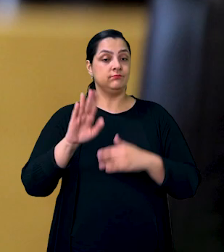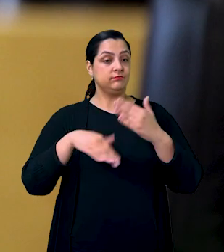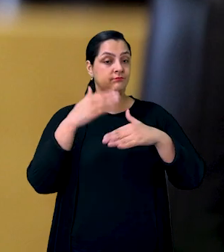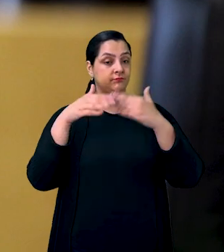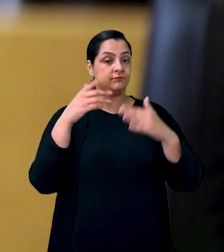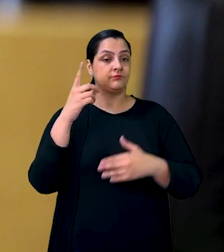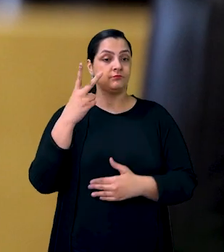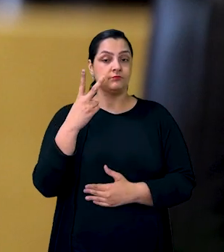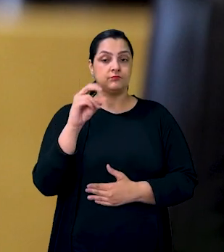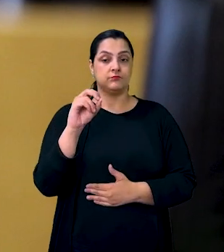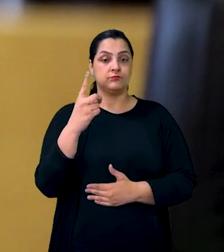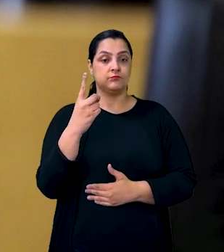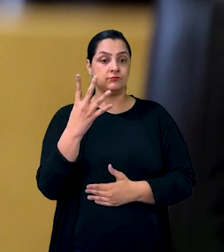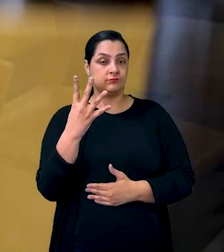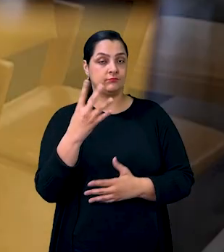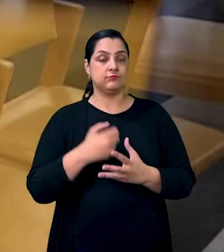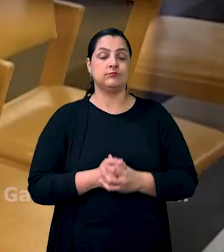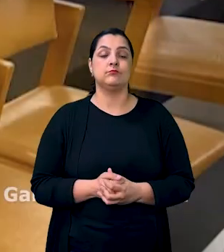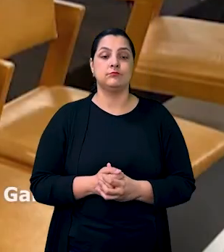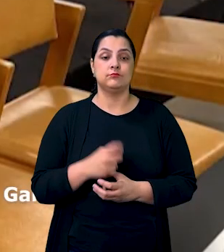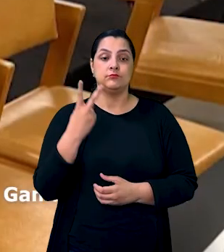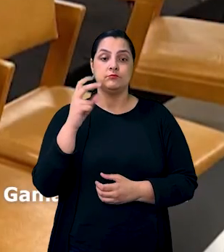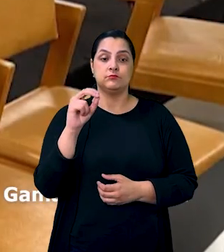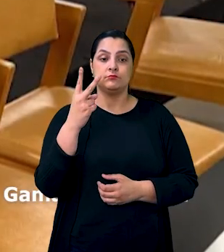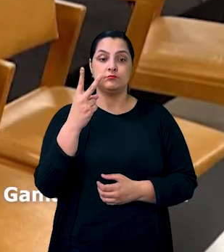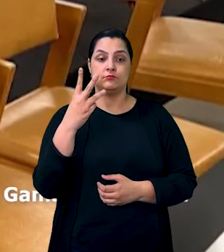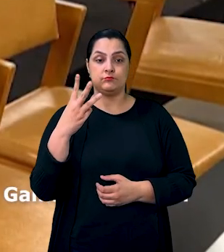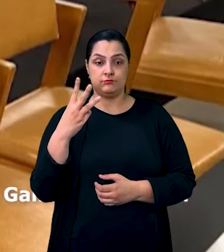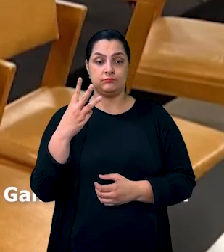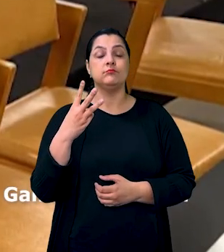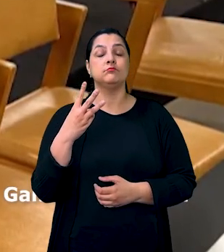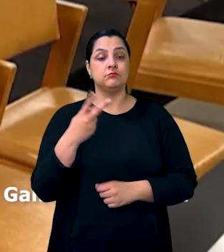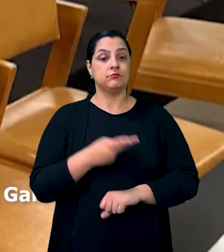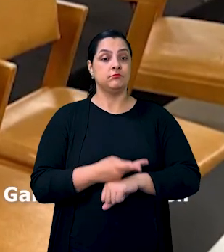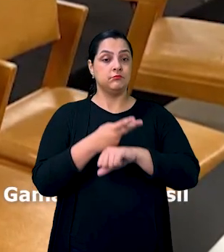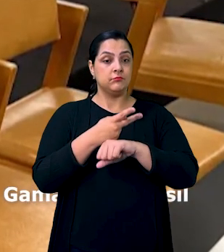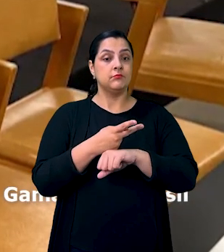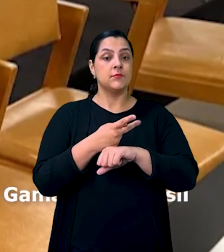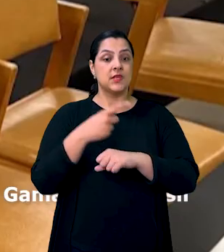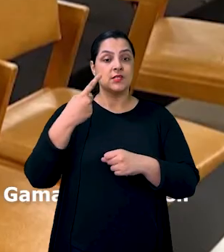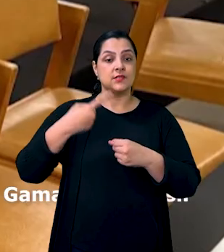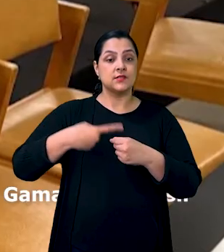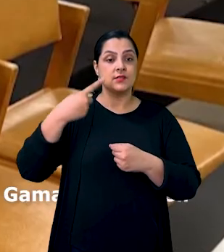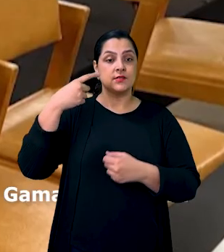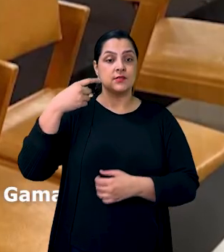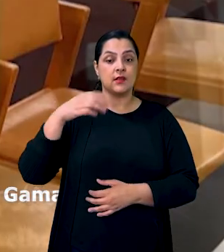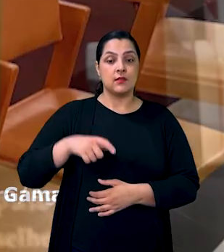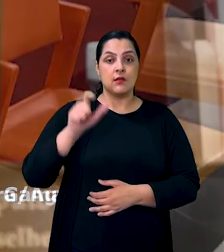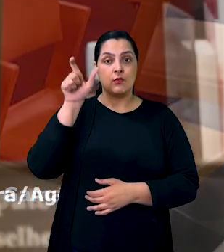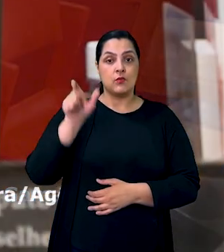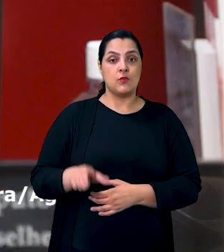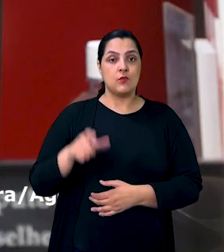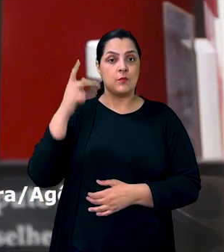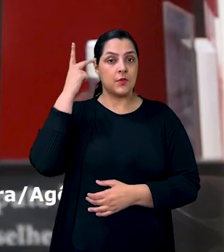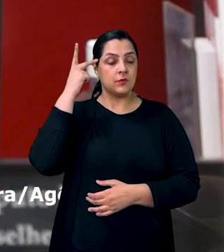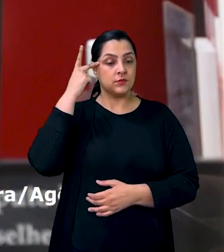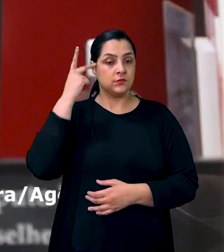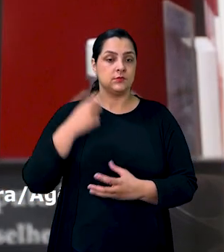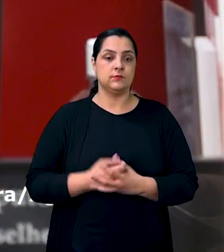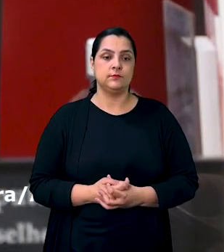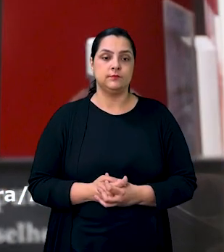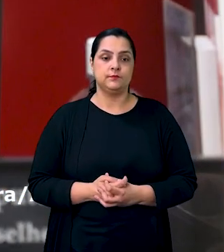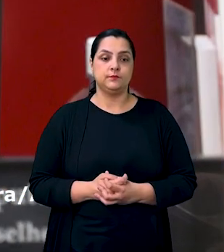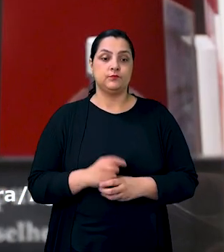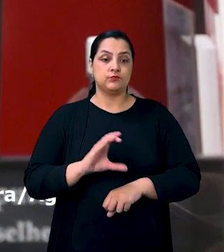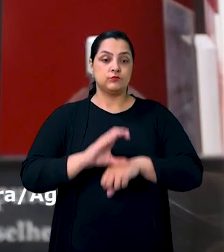de Desenvolvimento em 2014. Em 2023, recebeu o título de cidadão paulistano. Foi eleito conselheiro